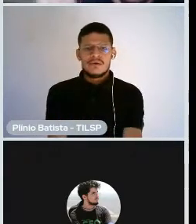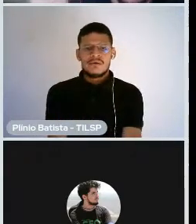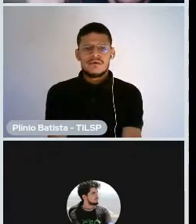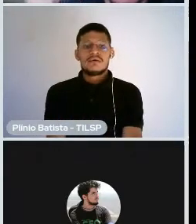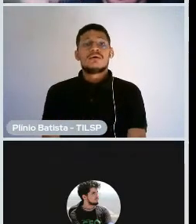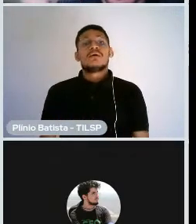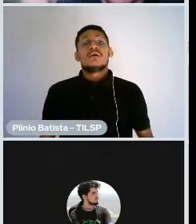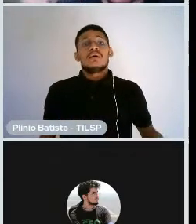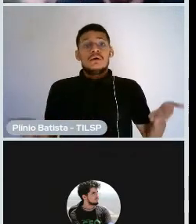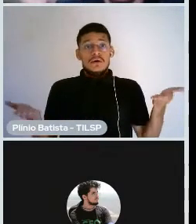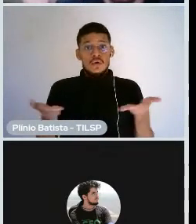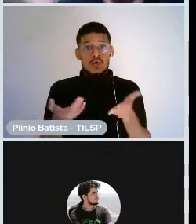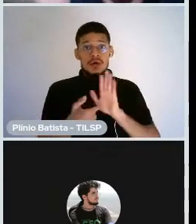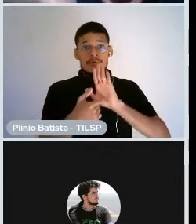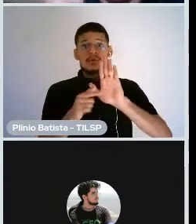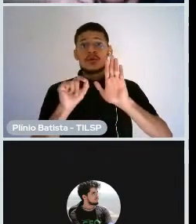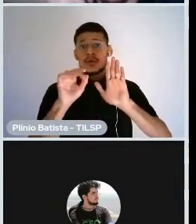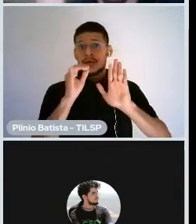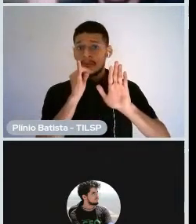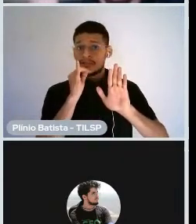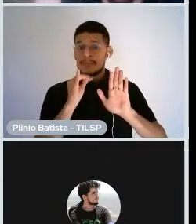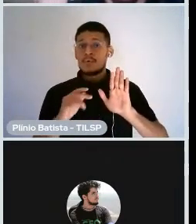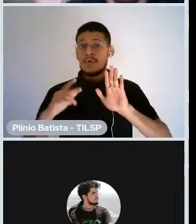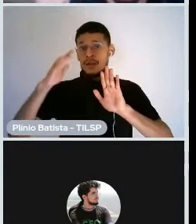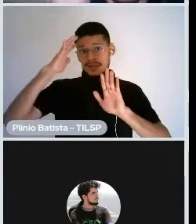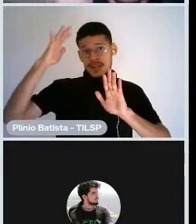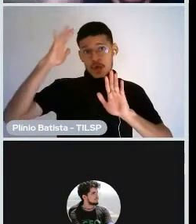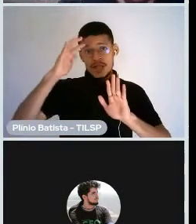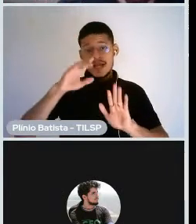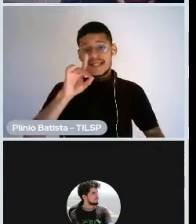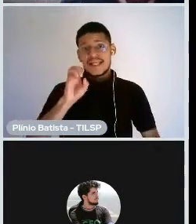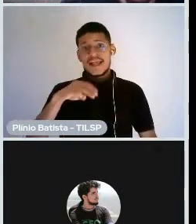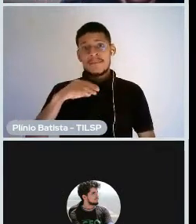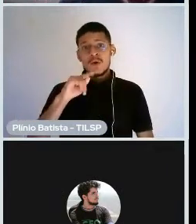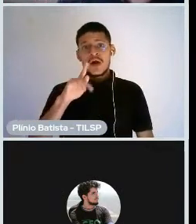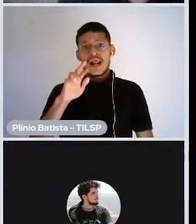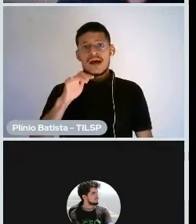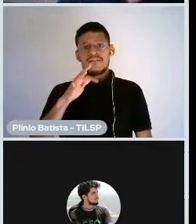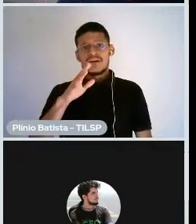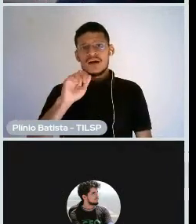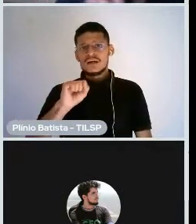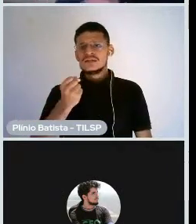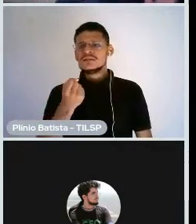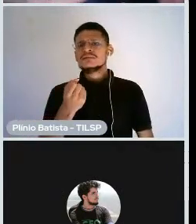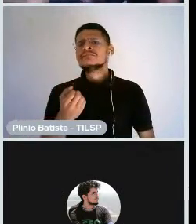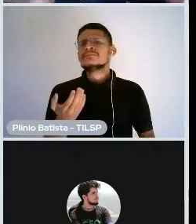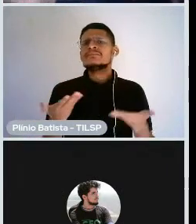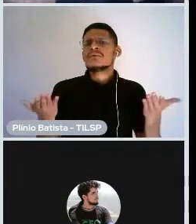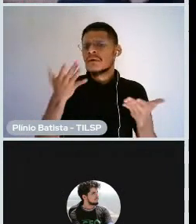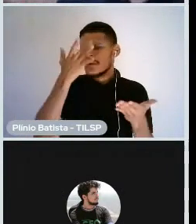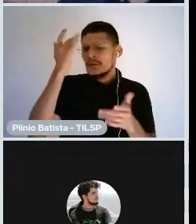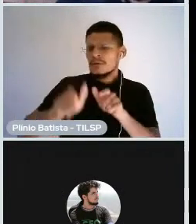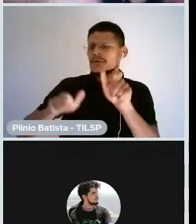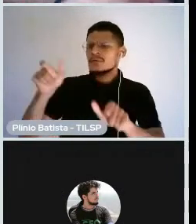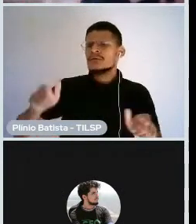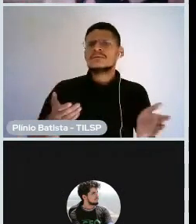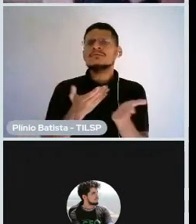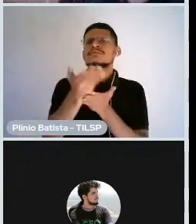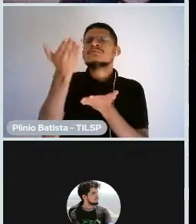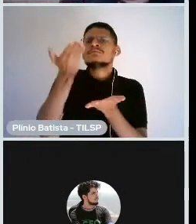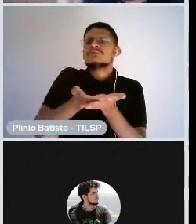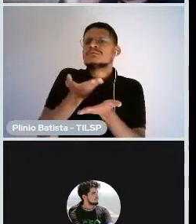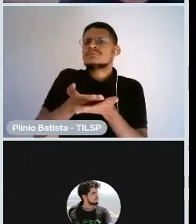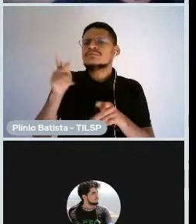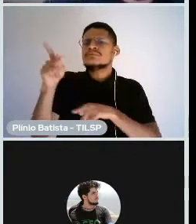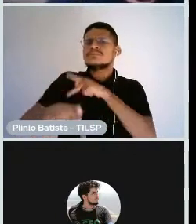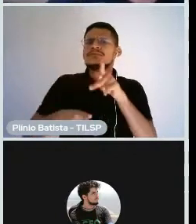aí a gente entra diretamente nas teorias demográficas, que foram quem começou a estudar a população, viu as pessoas e